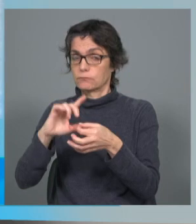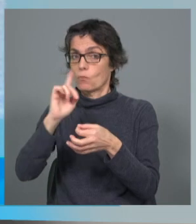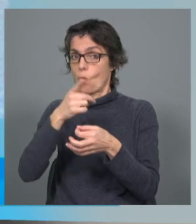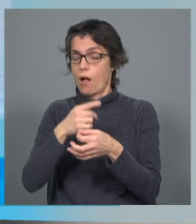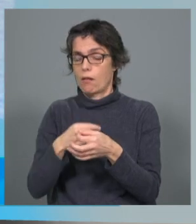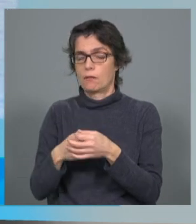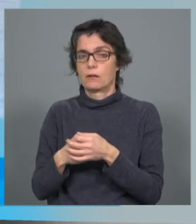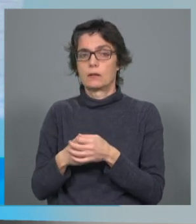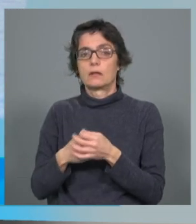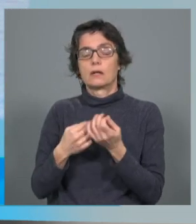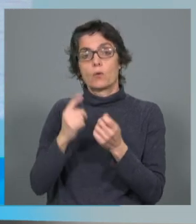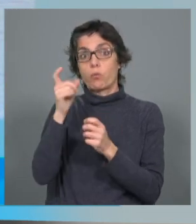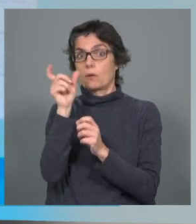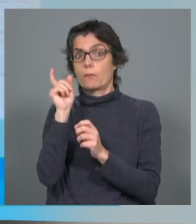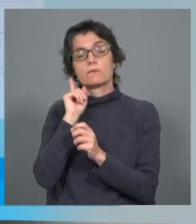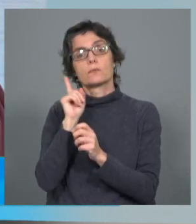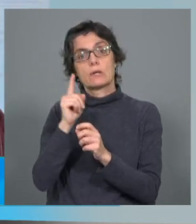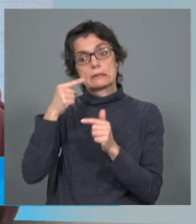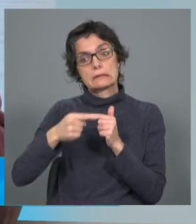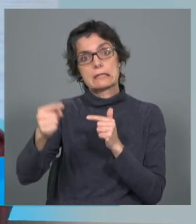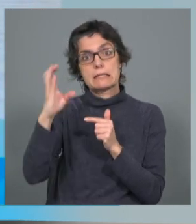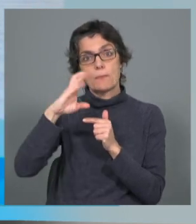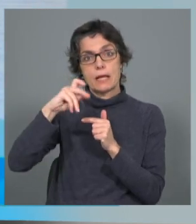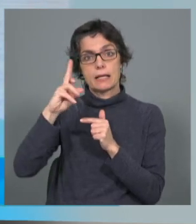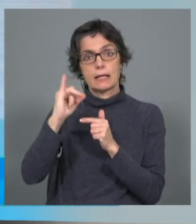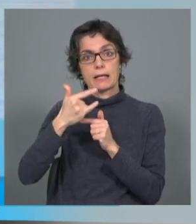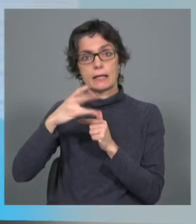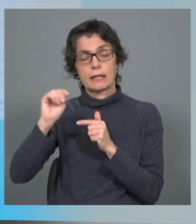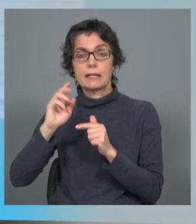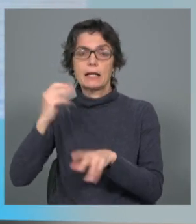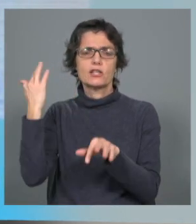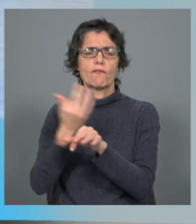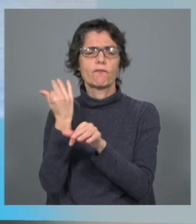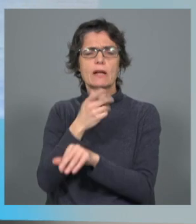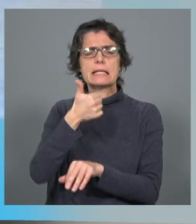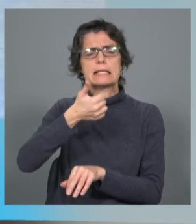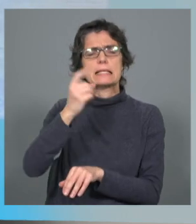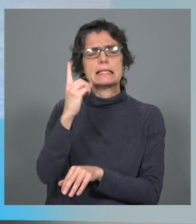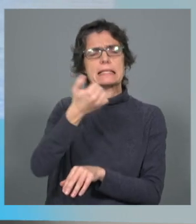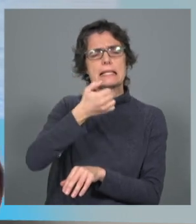presente nesta Semana Caritas, onde se celebram os 65 anos